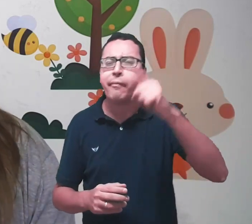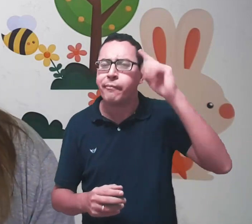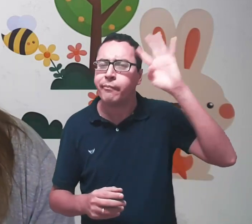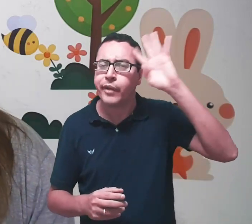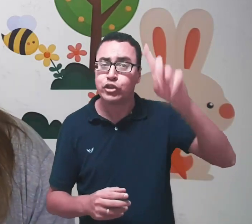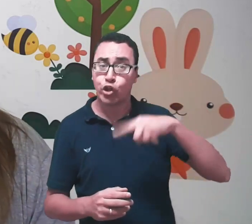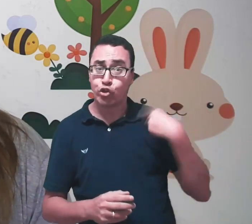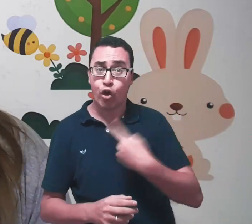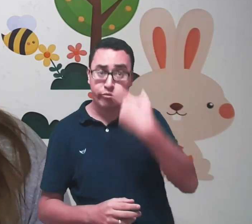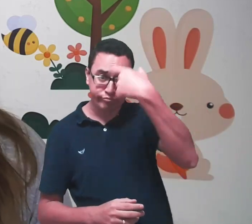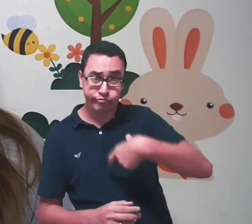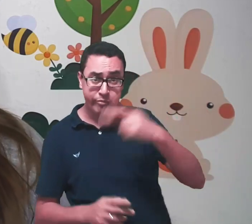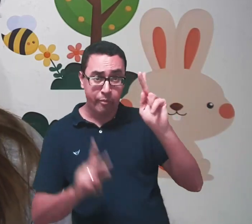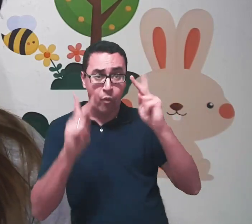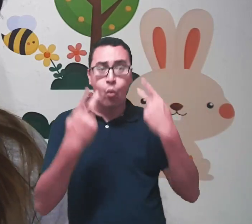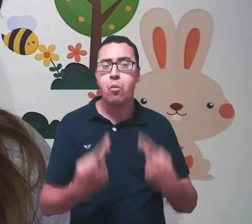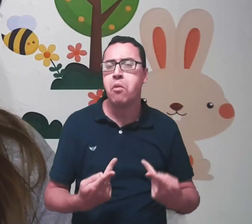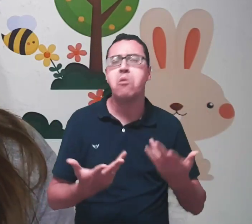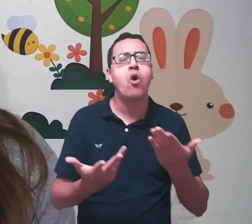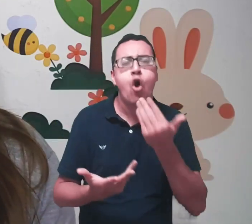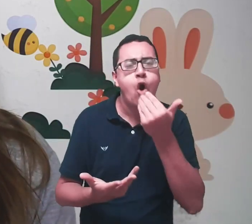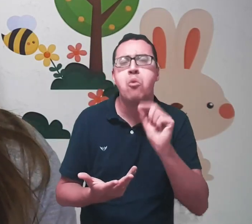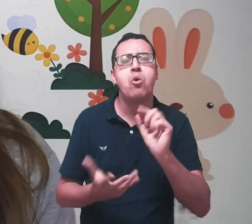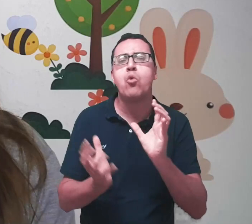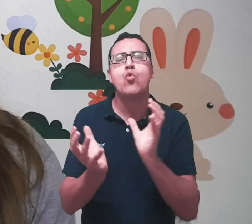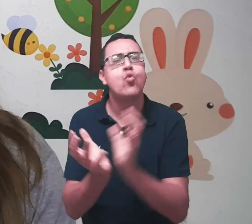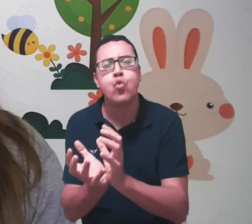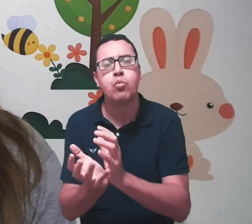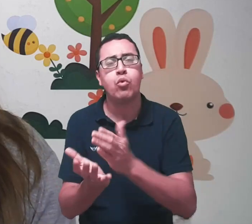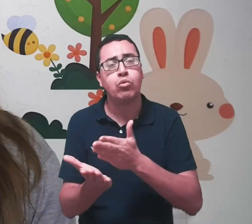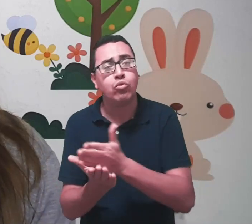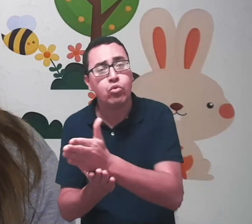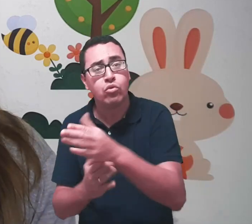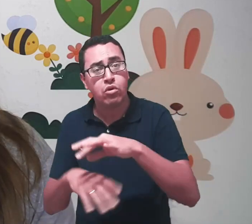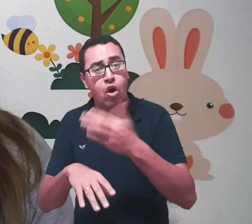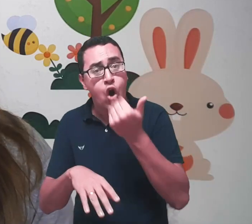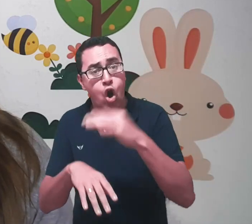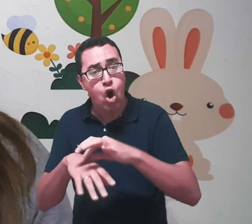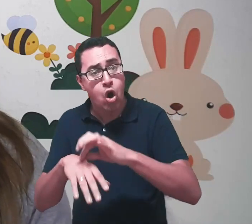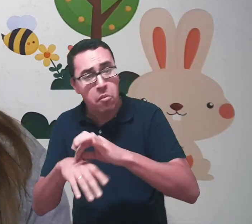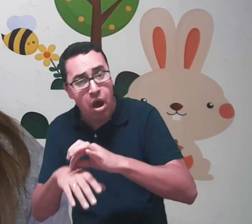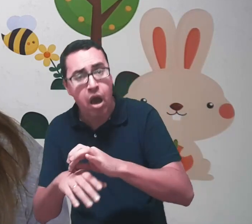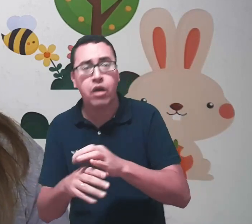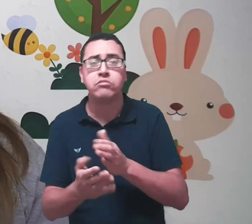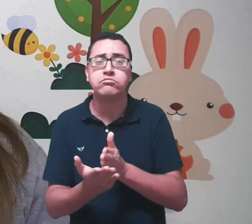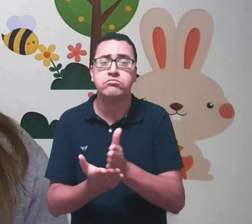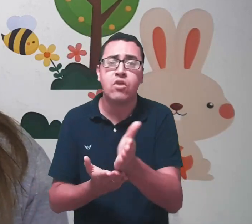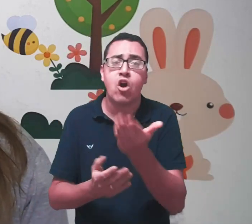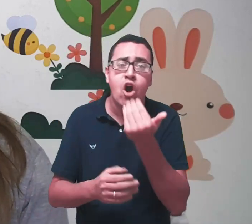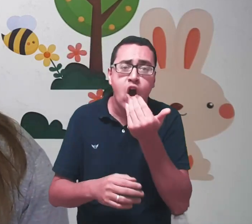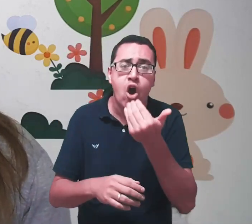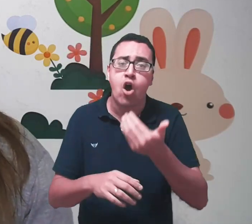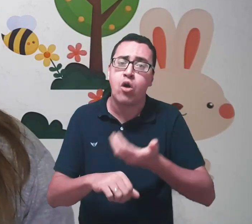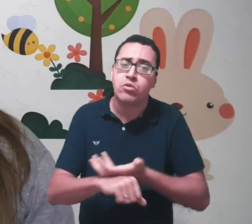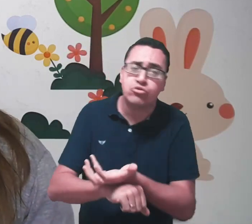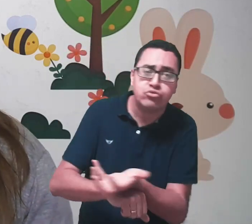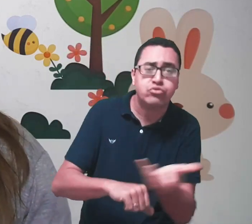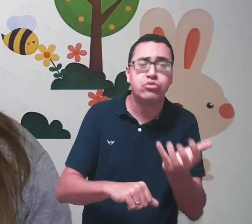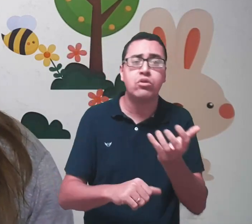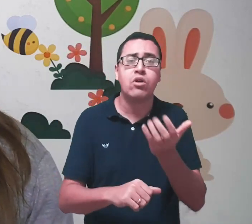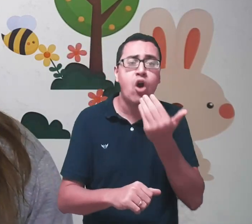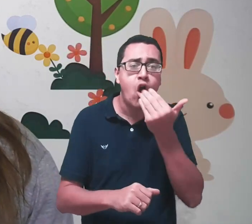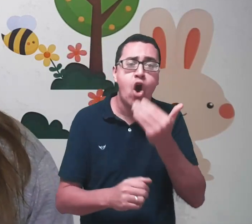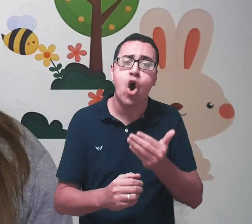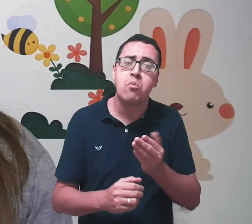seres herbívoros, carnívoros ou onívoros. Eu vou colocar tudo isso, uma